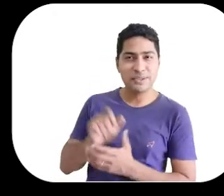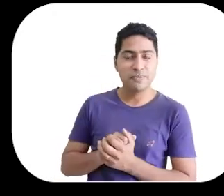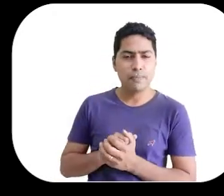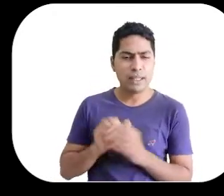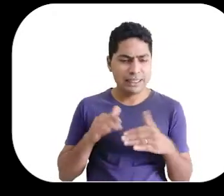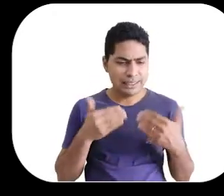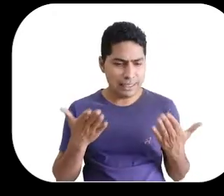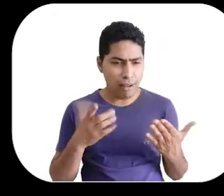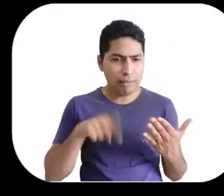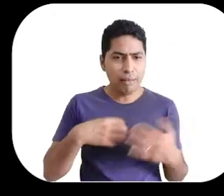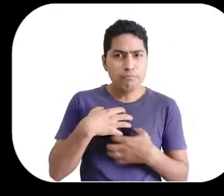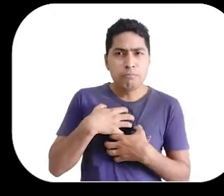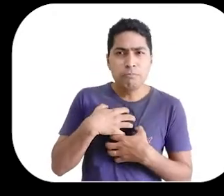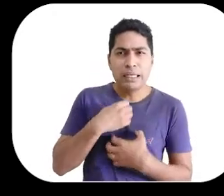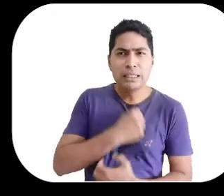é efeito da saudade?